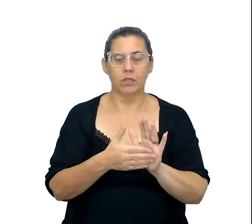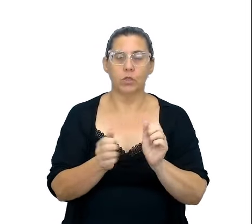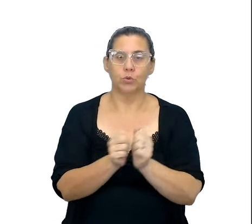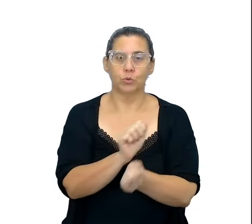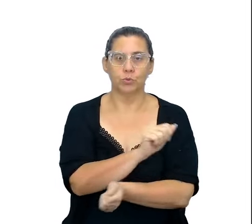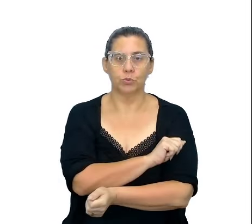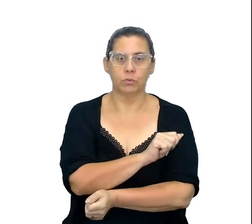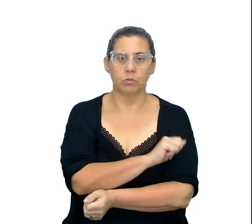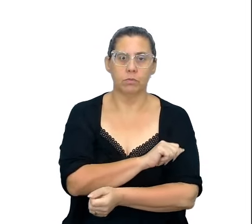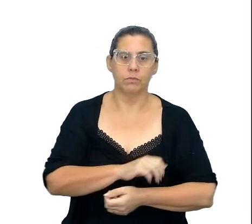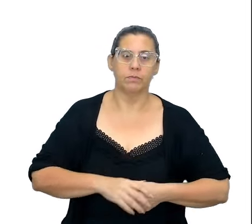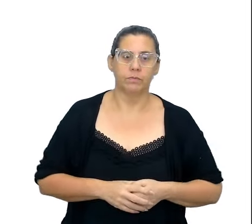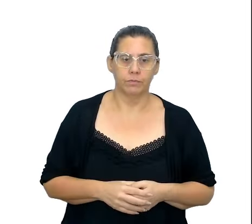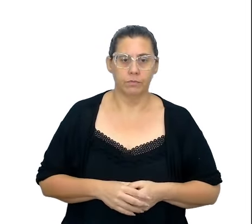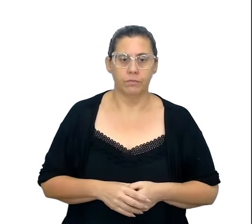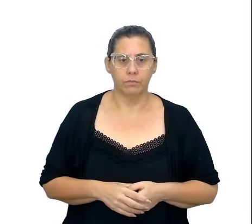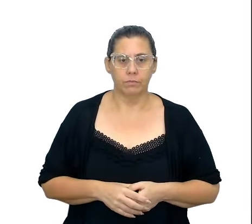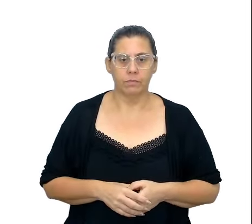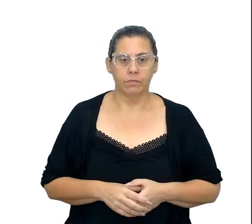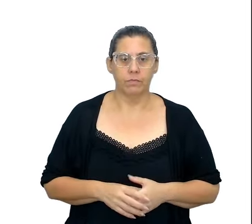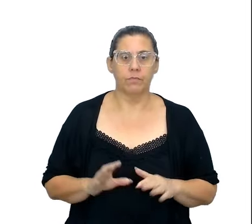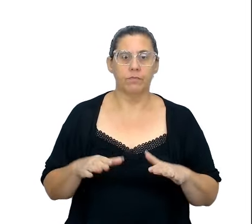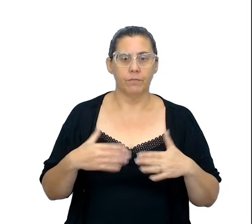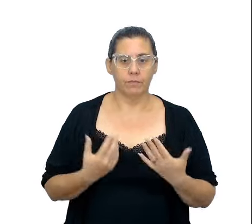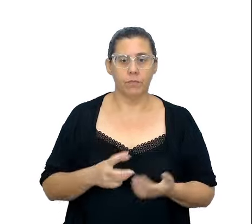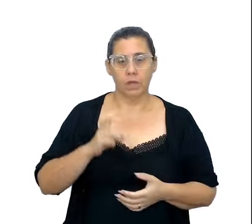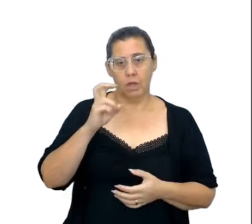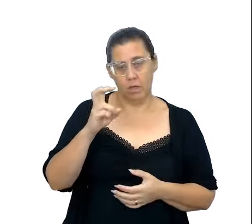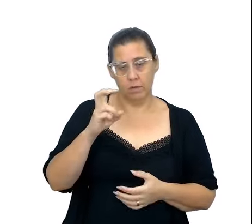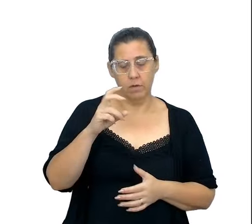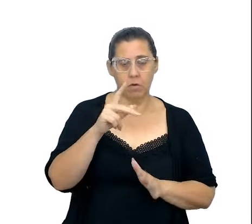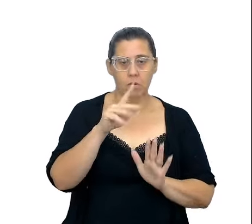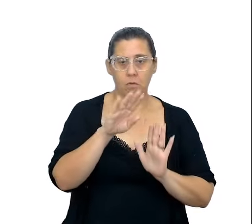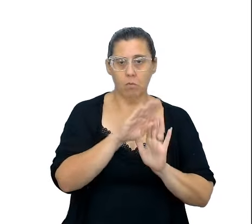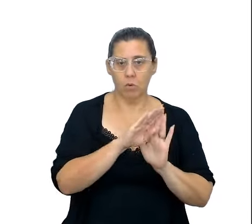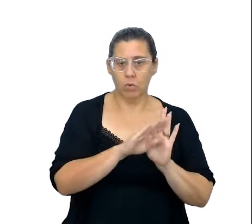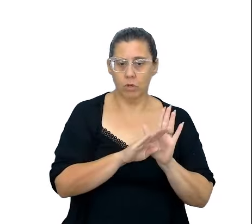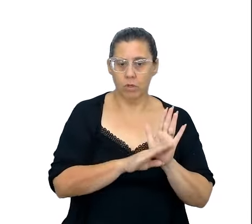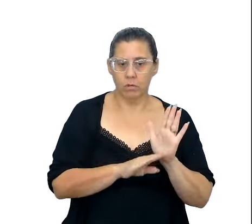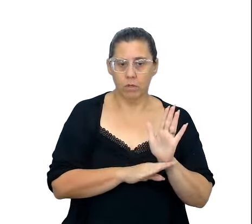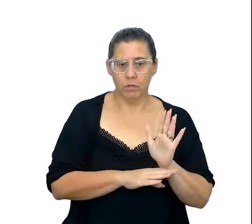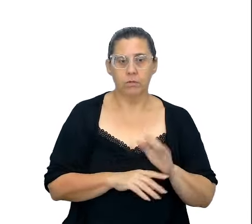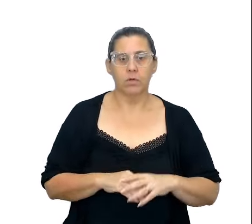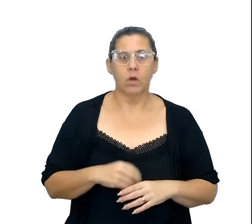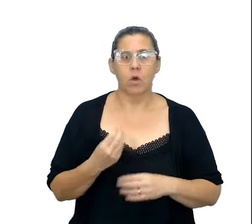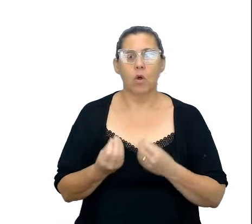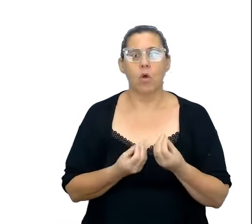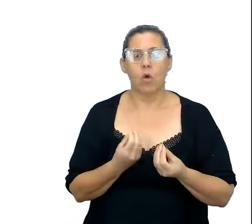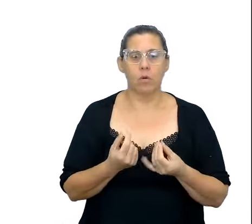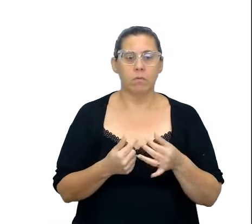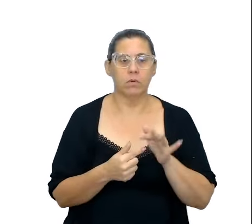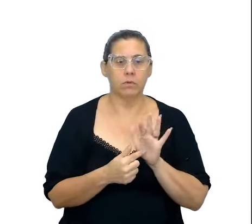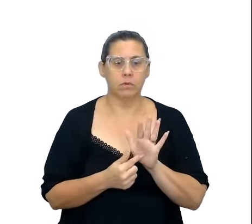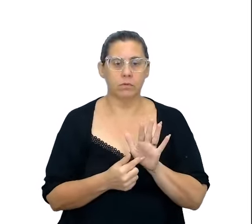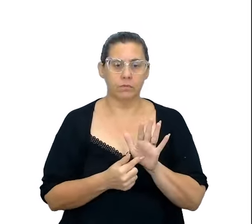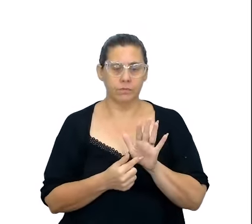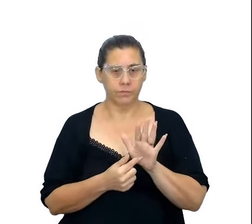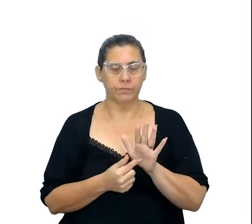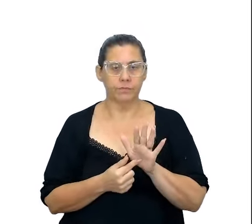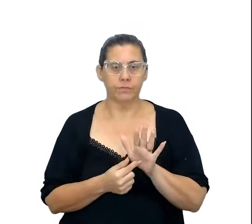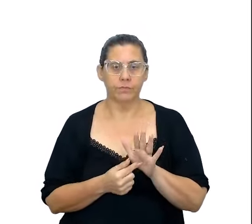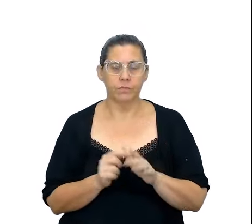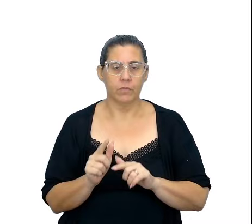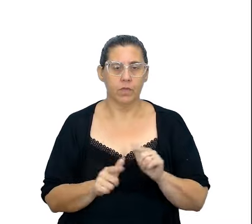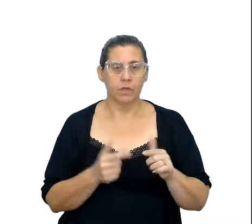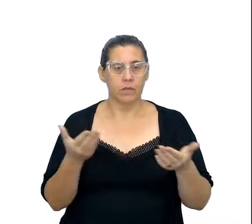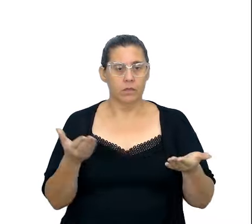estudante. Bom, as 5 etapas do projeto, como que elas estão, então, colocadas aí, né, para ver como é que a gente pode trabalhar